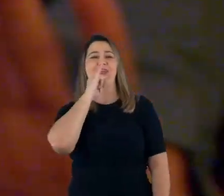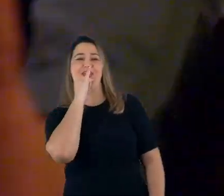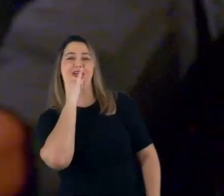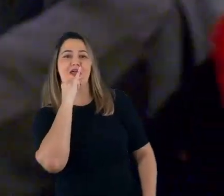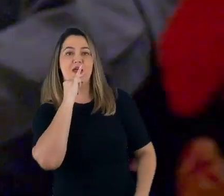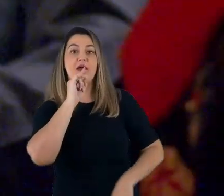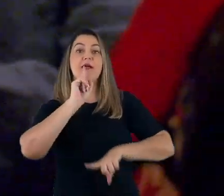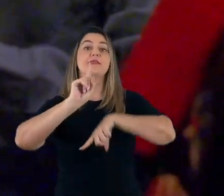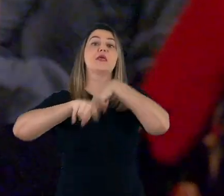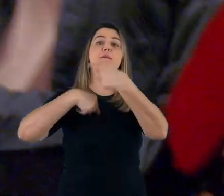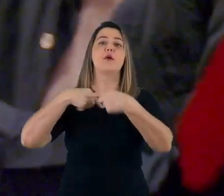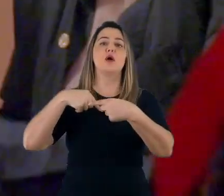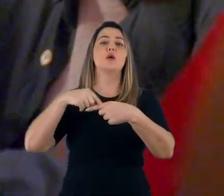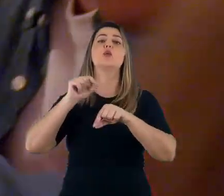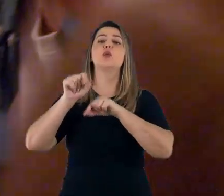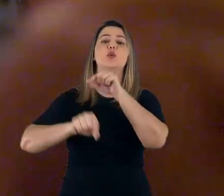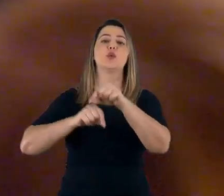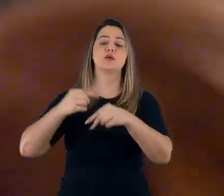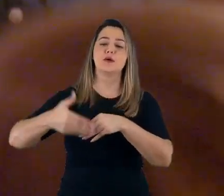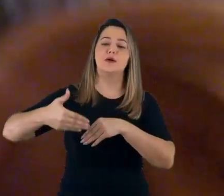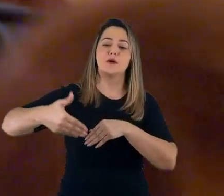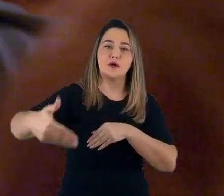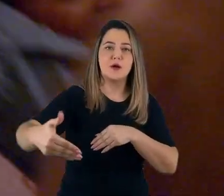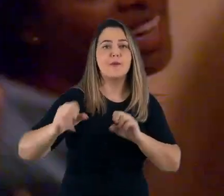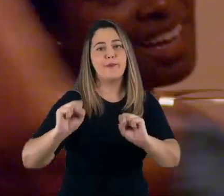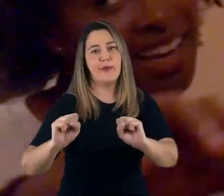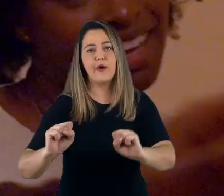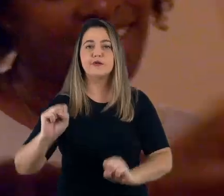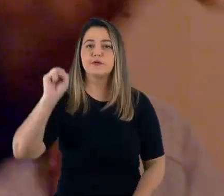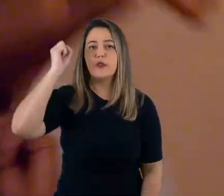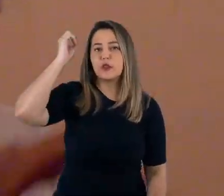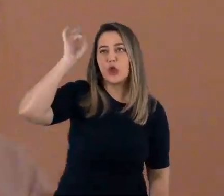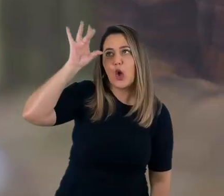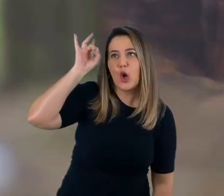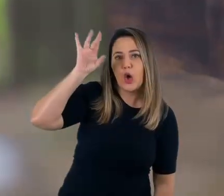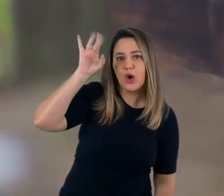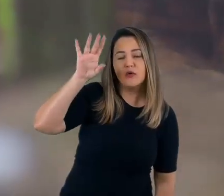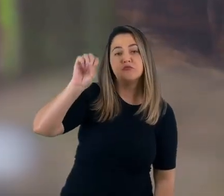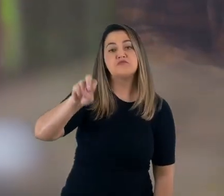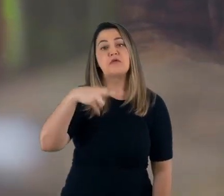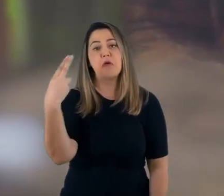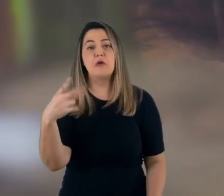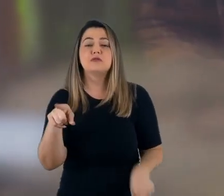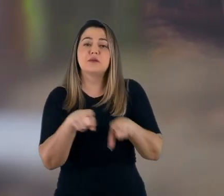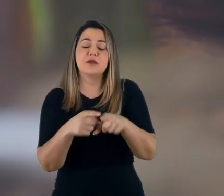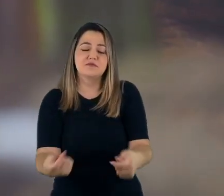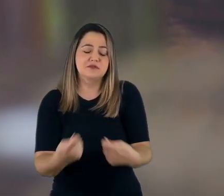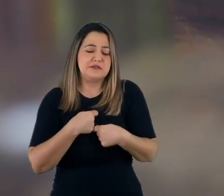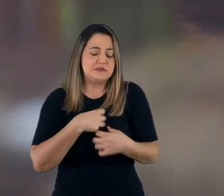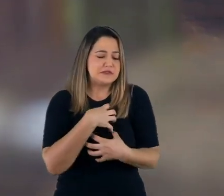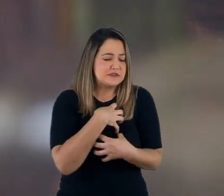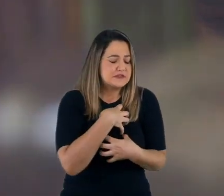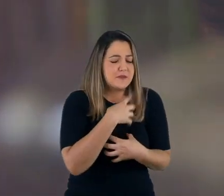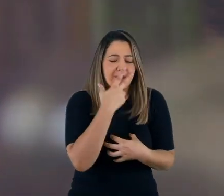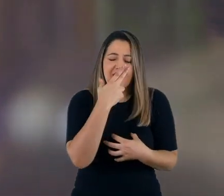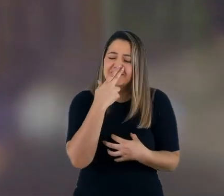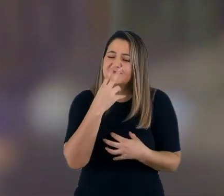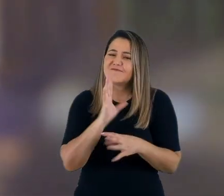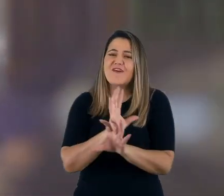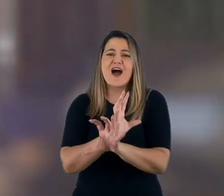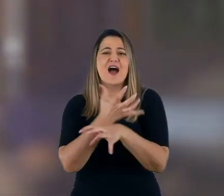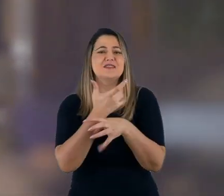e depois enfrenta as consequências que vão desde uma terrível ressaca até a um imenso vazio existencial